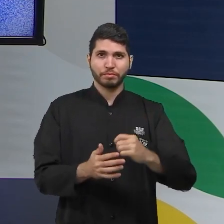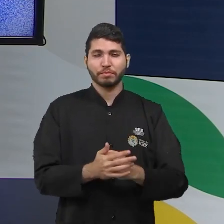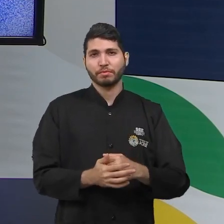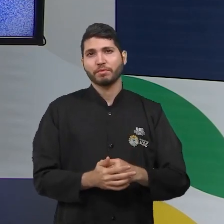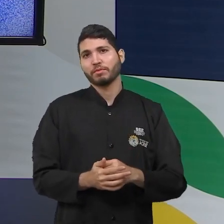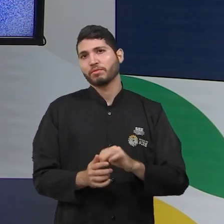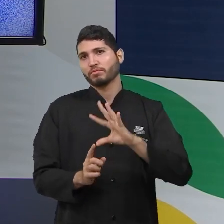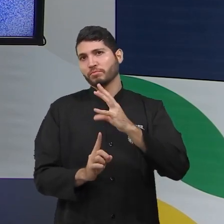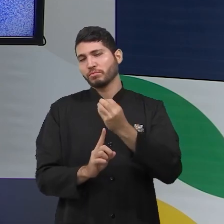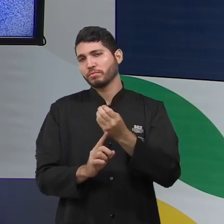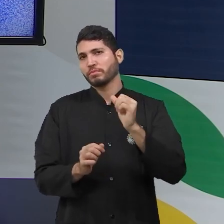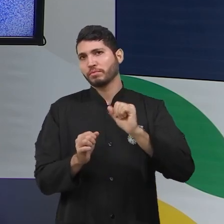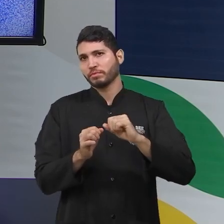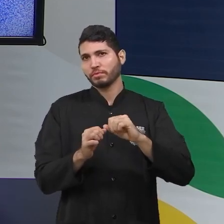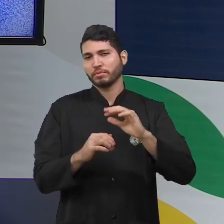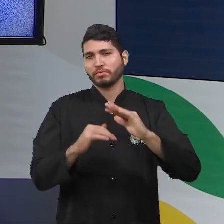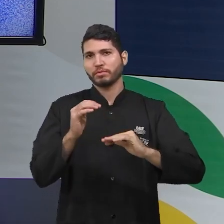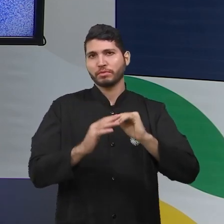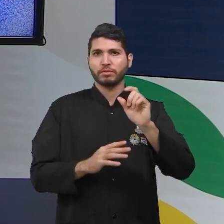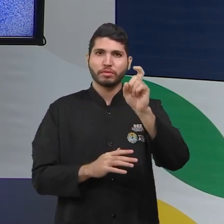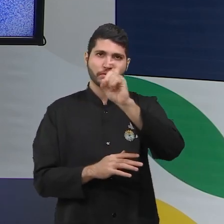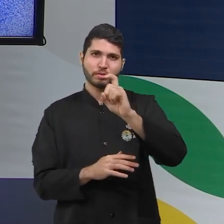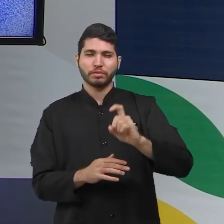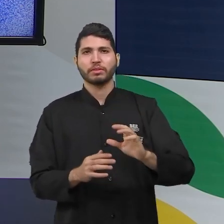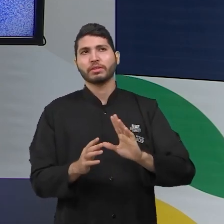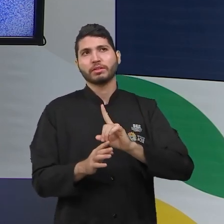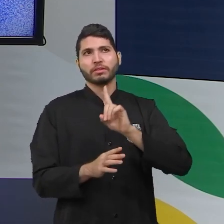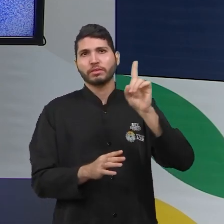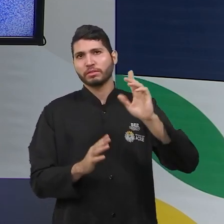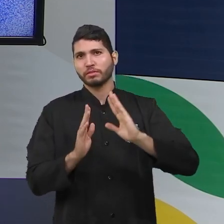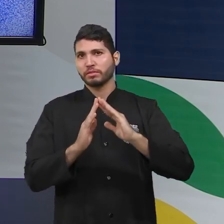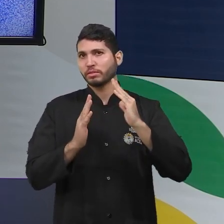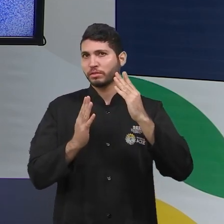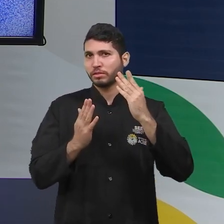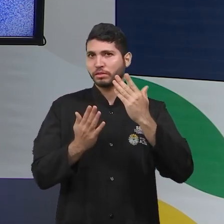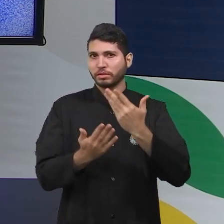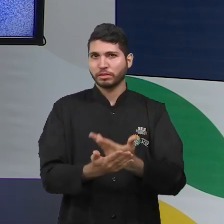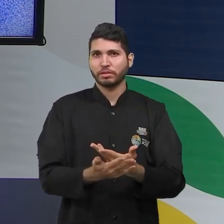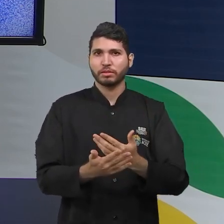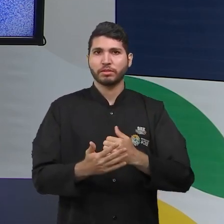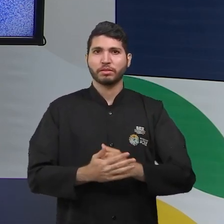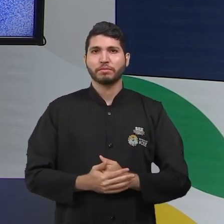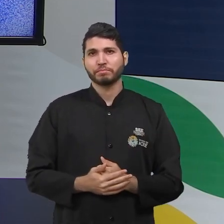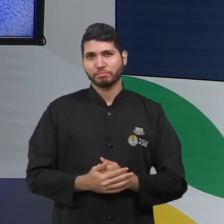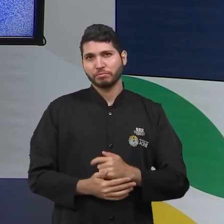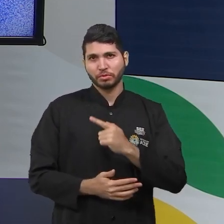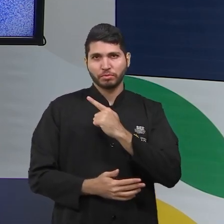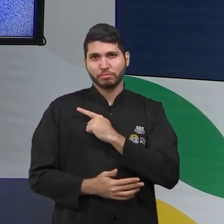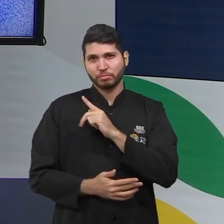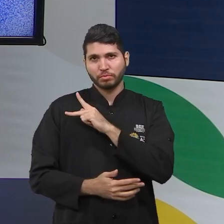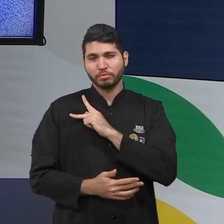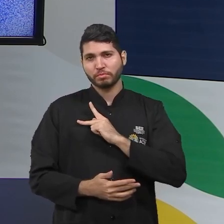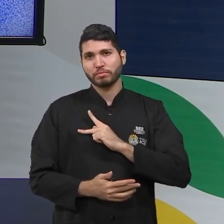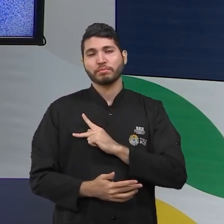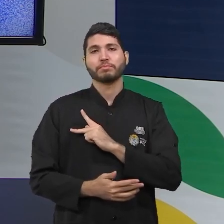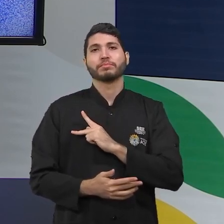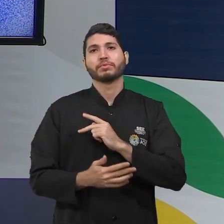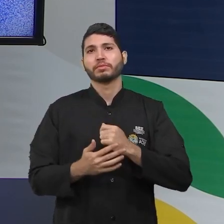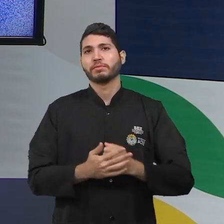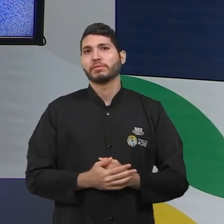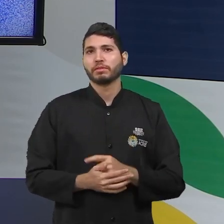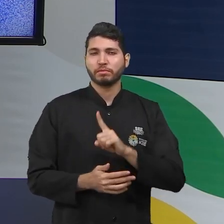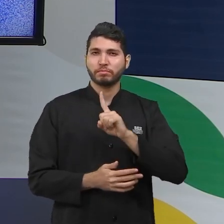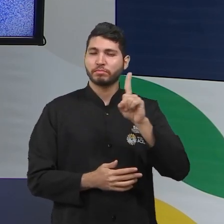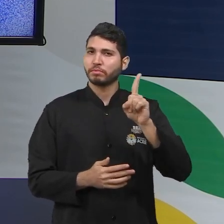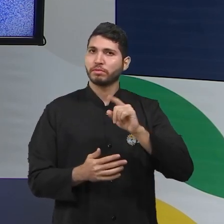grafiteiros, tem nas escolas, muros de escolas, eu posso citar aqui a escola Glória Pérez, por exemplo, que também tem